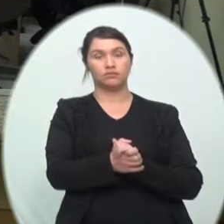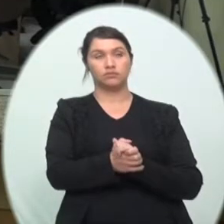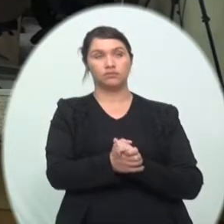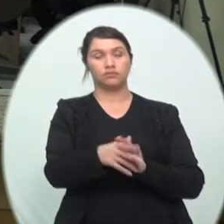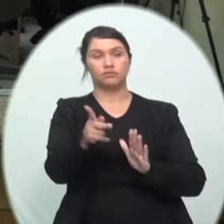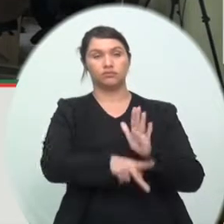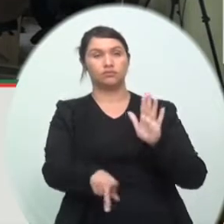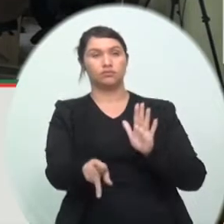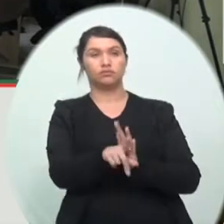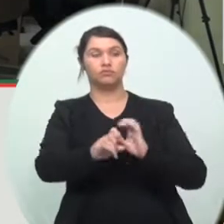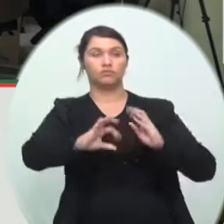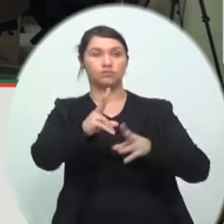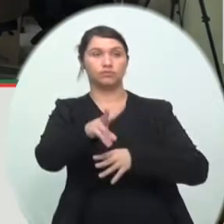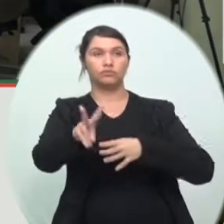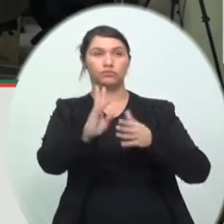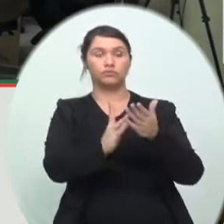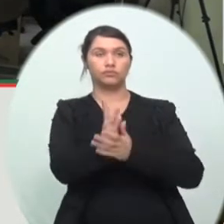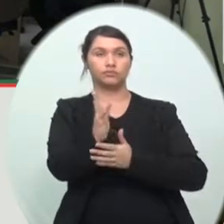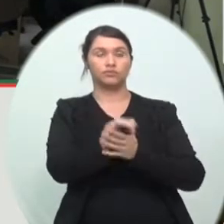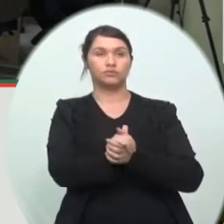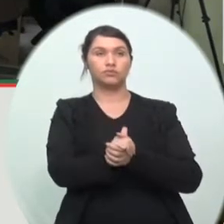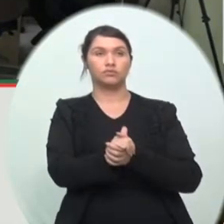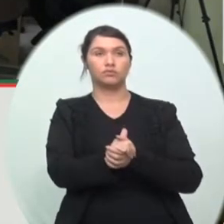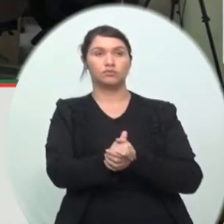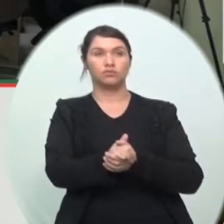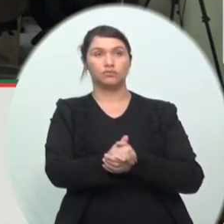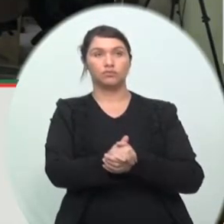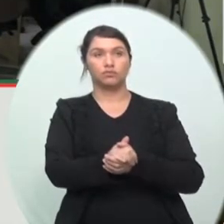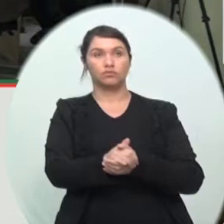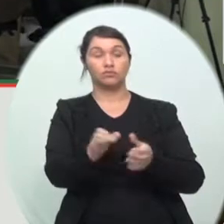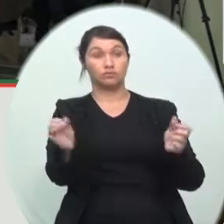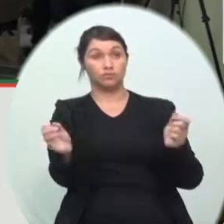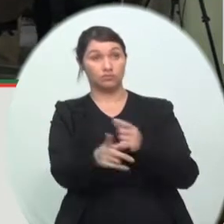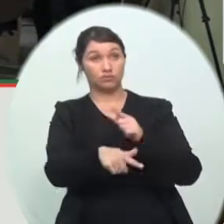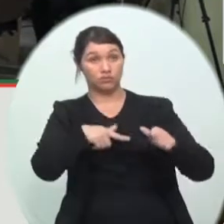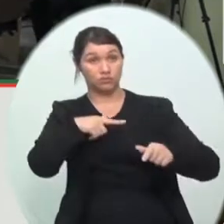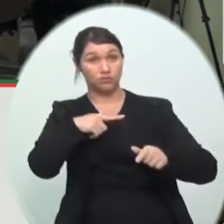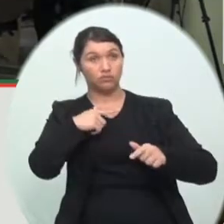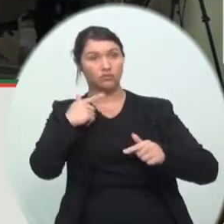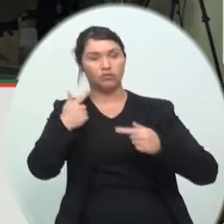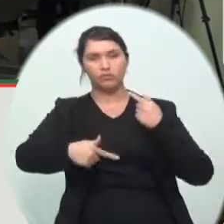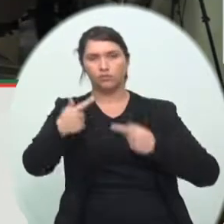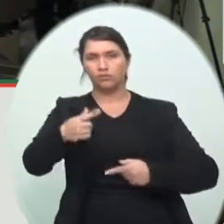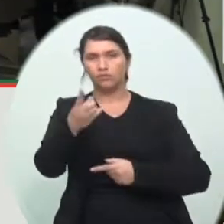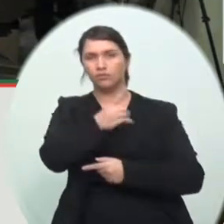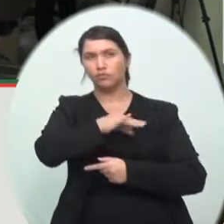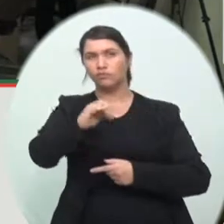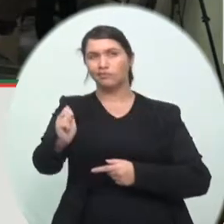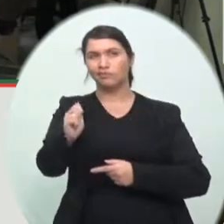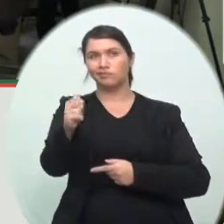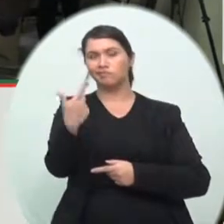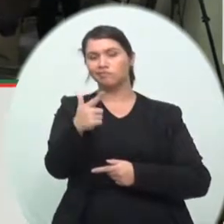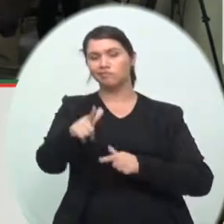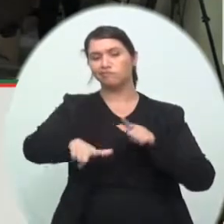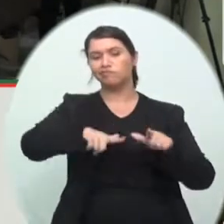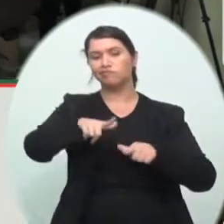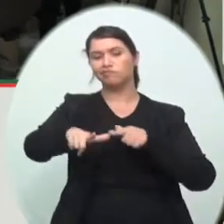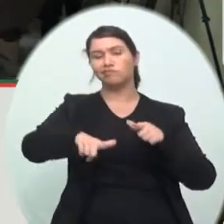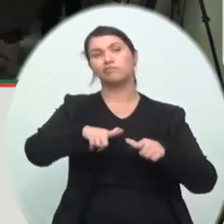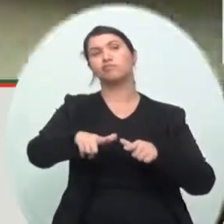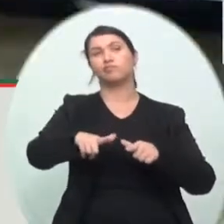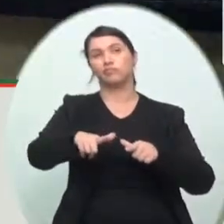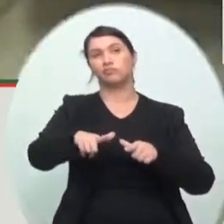O projeto foi aprovado por unanimidade. Terminando a ordem do dia e não havendo mais nada a tratar, encerramos o trabalho da presente